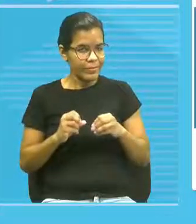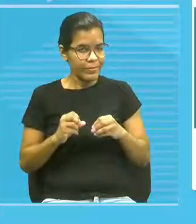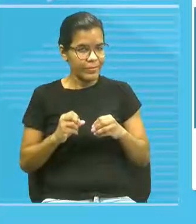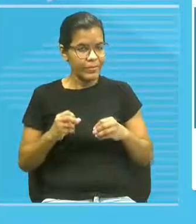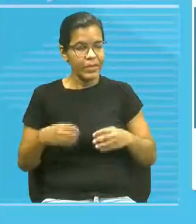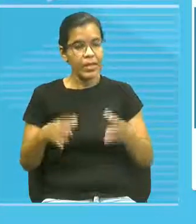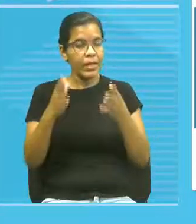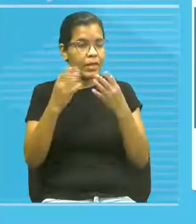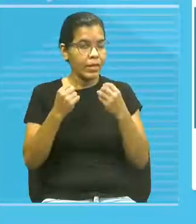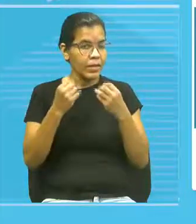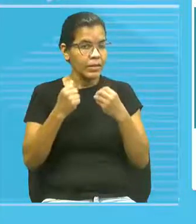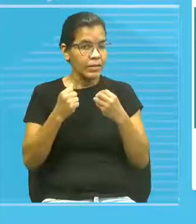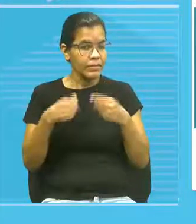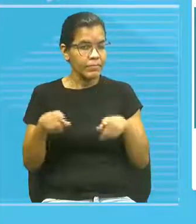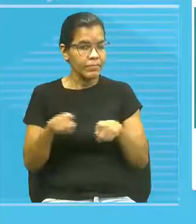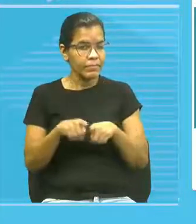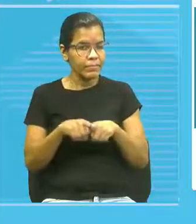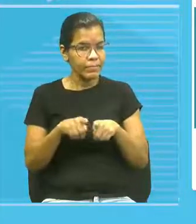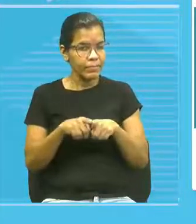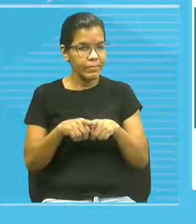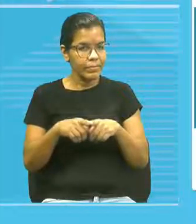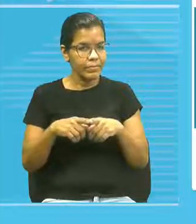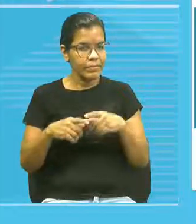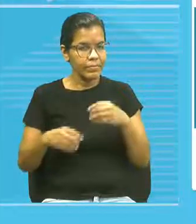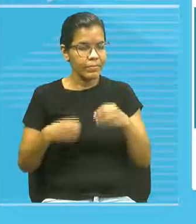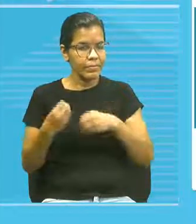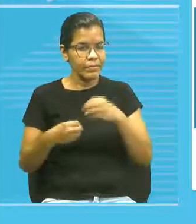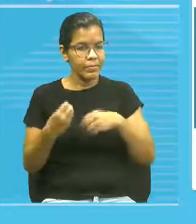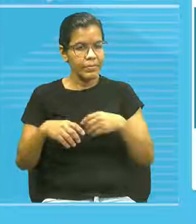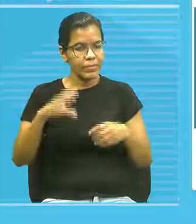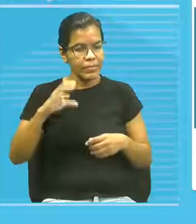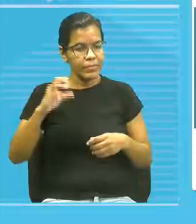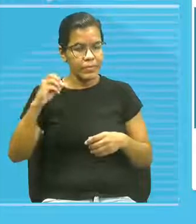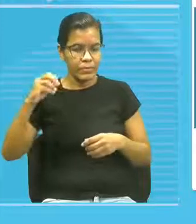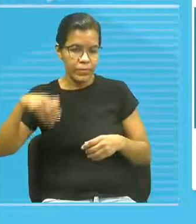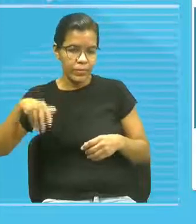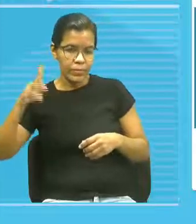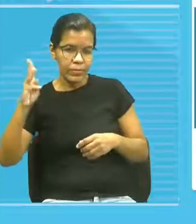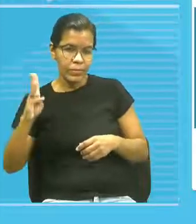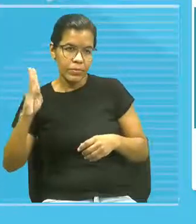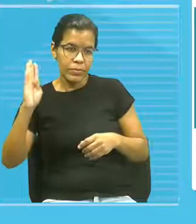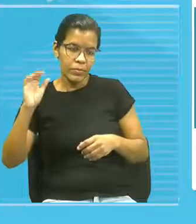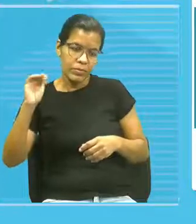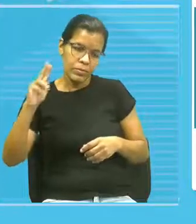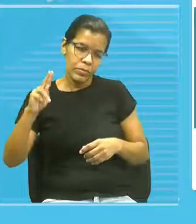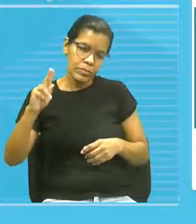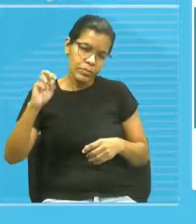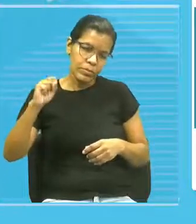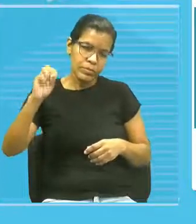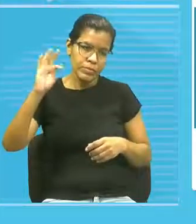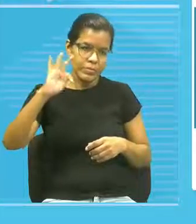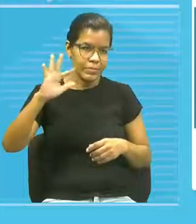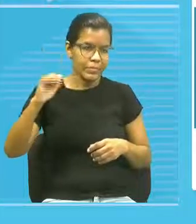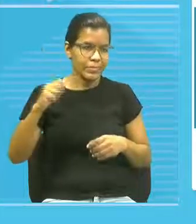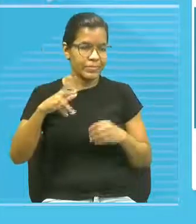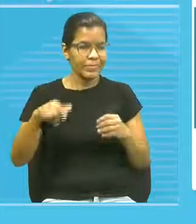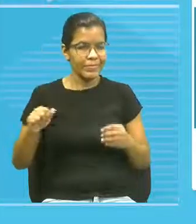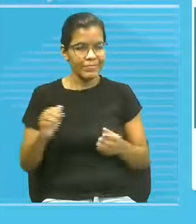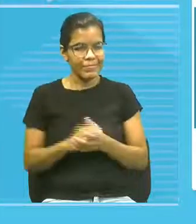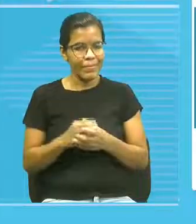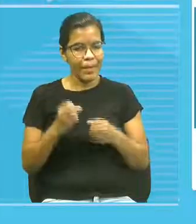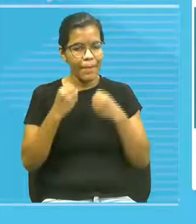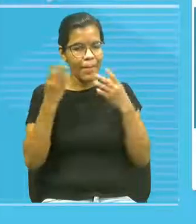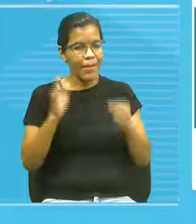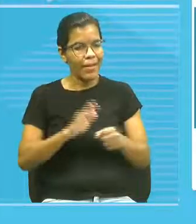dos alimentos e também nas reações de combustão, certo? Então, boa tarde, tia